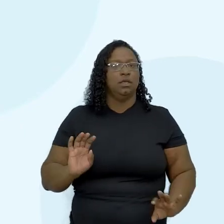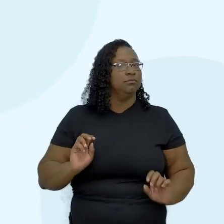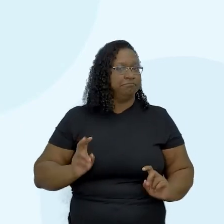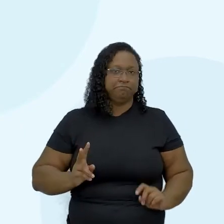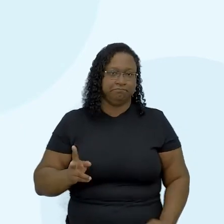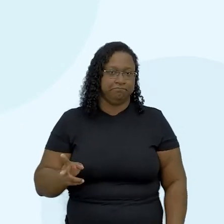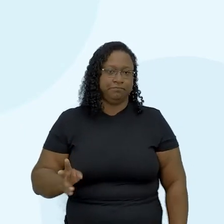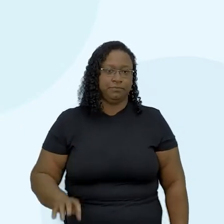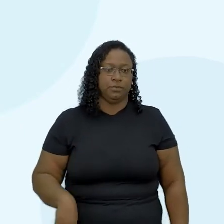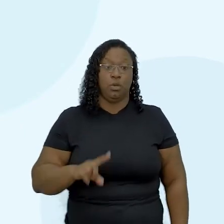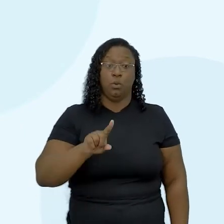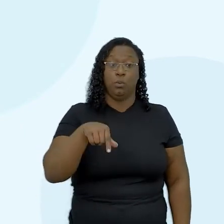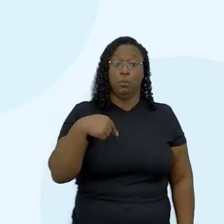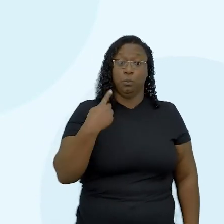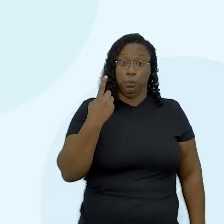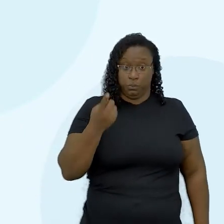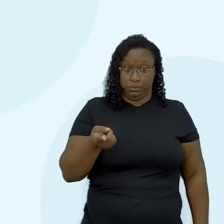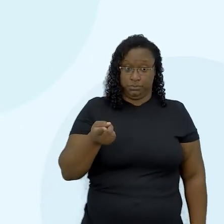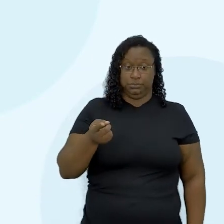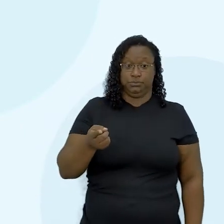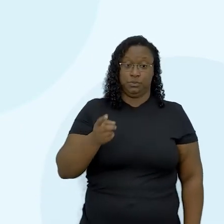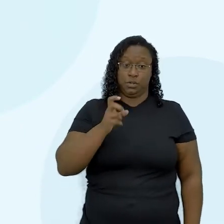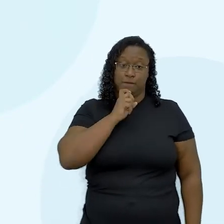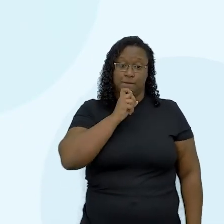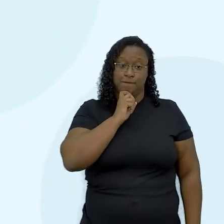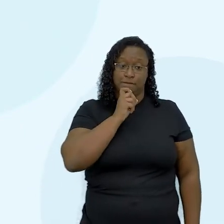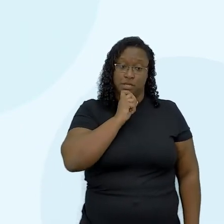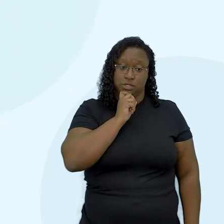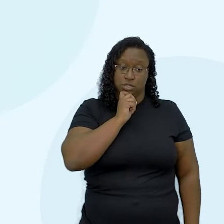isso aí. O outro gráfico tem o verdinho, né?